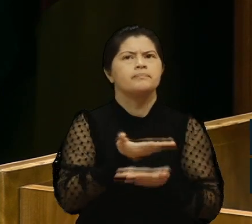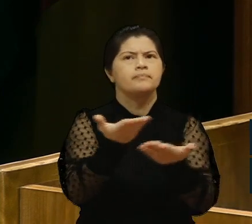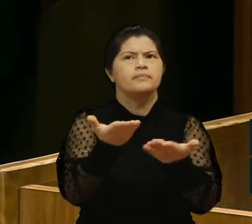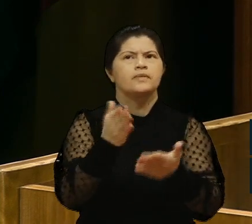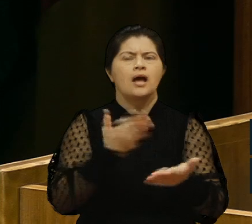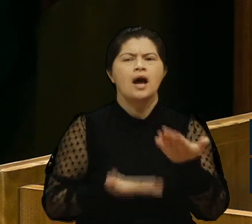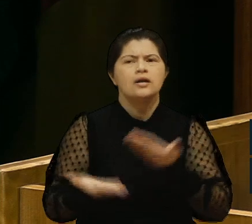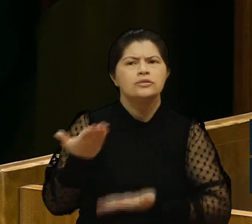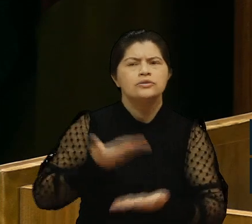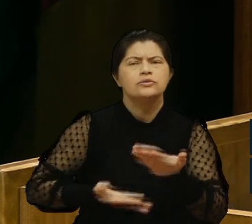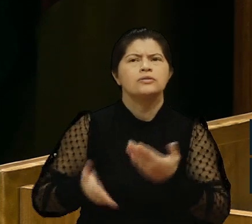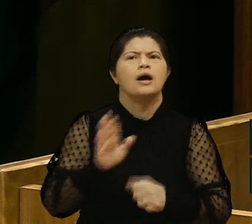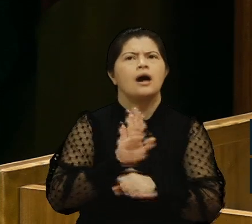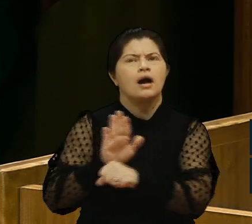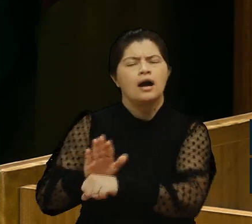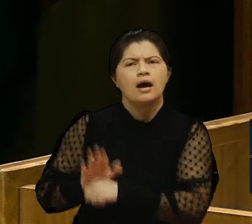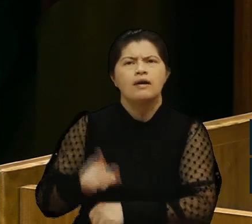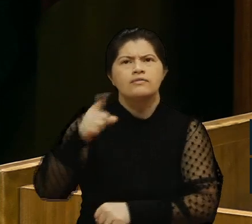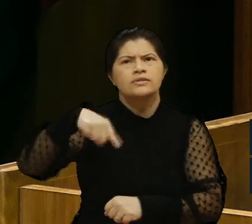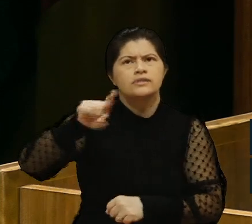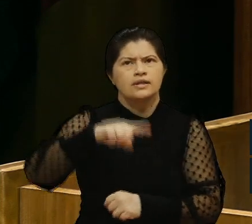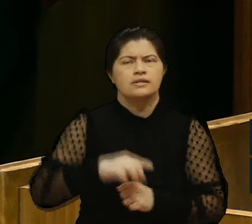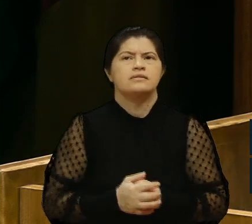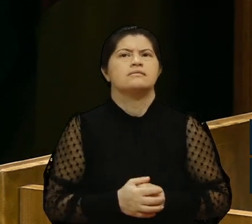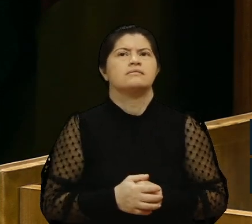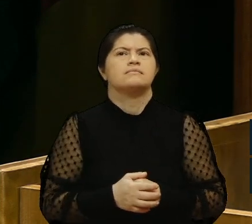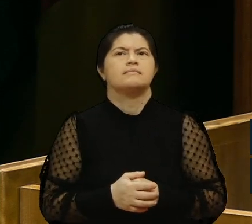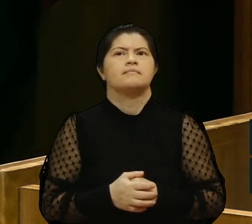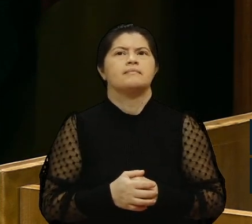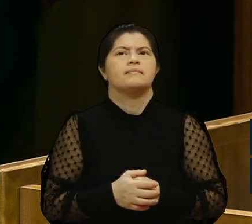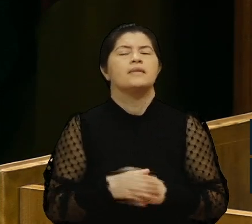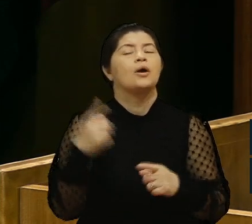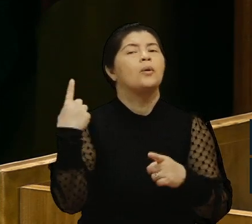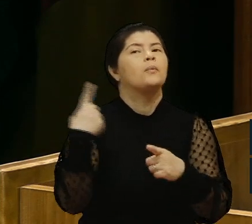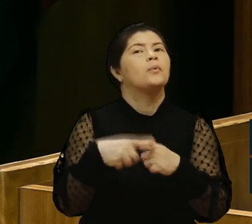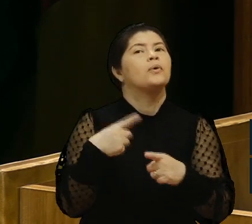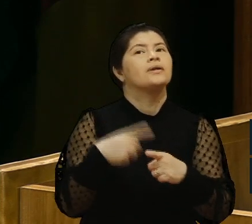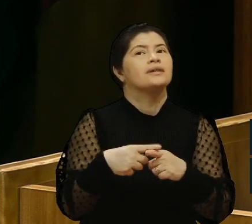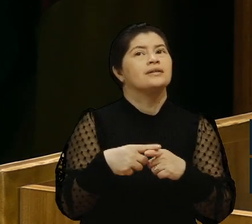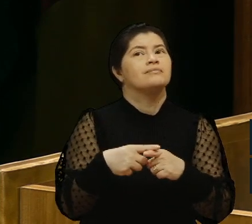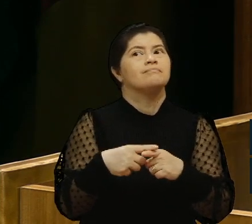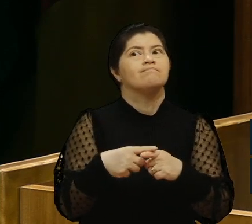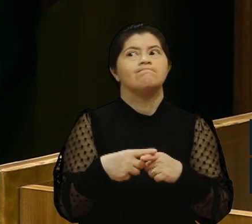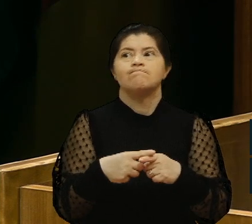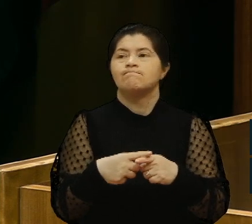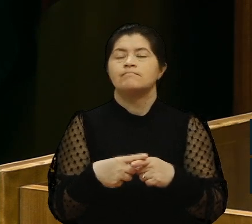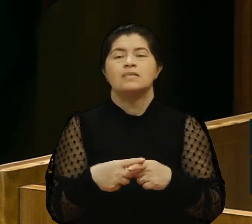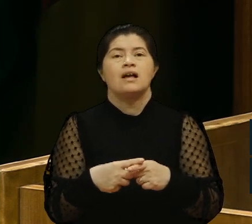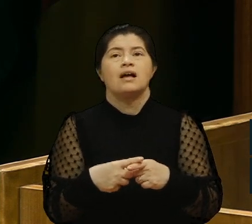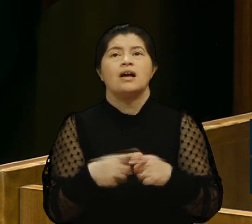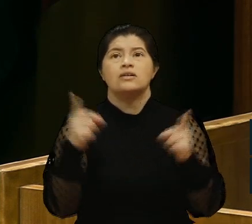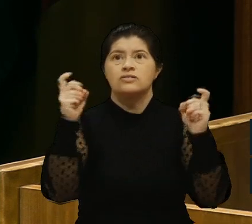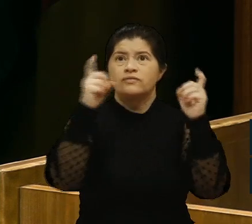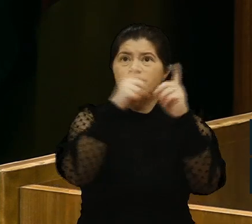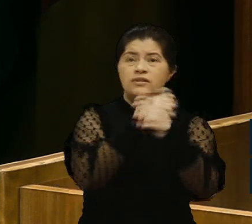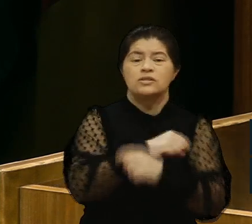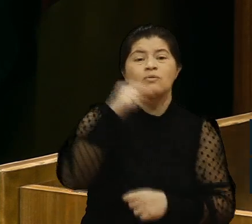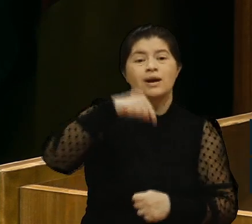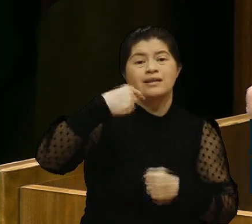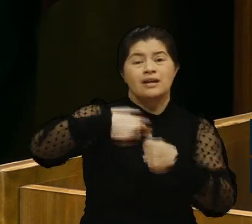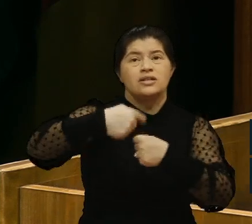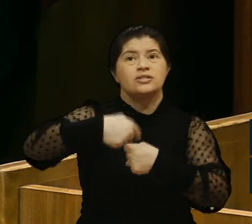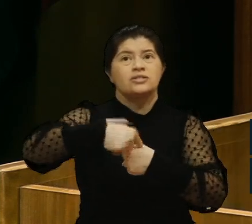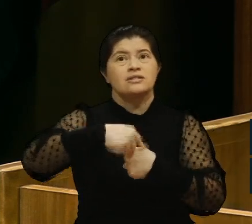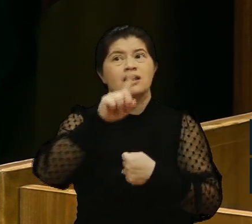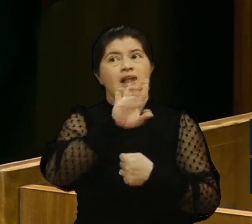tentar ajudá-los nessa situação, porque está grave, tanto aqui em Caxias do Sul, quanto